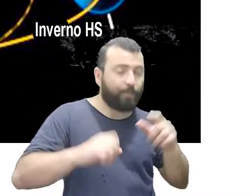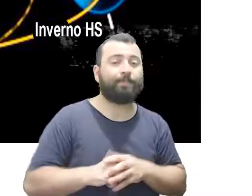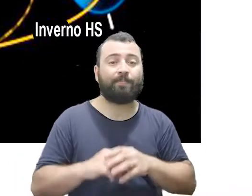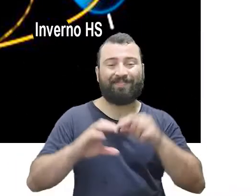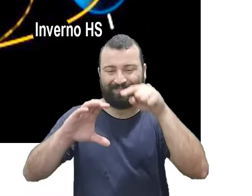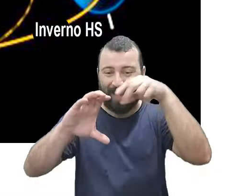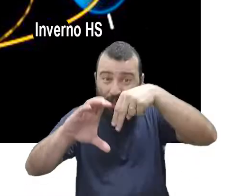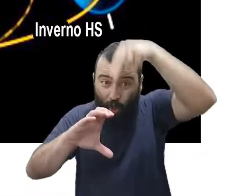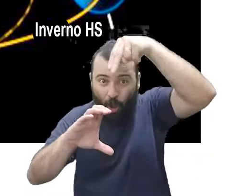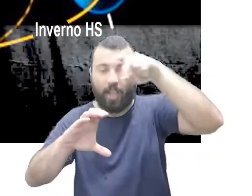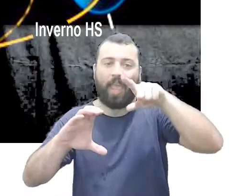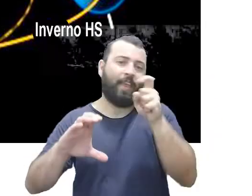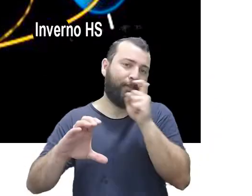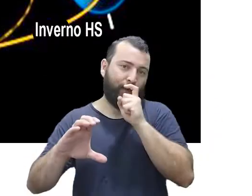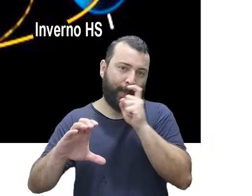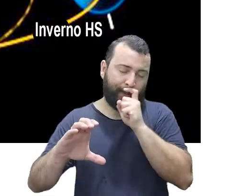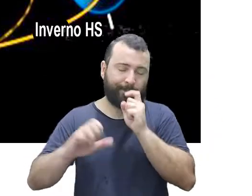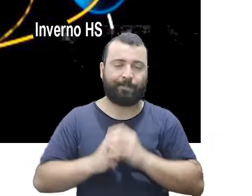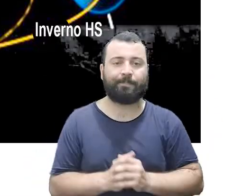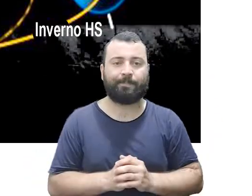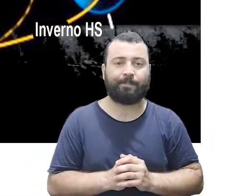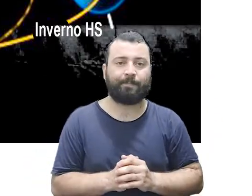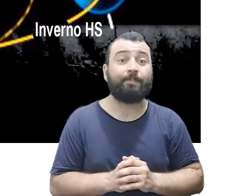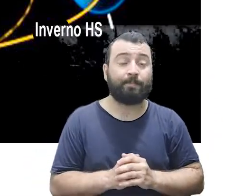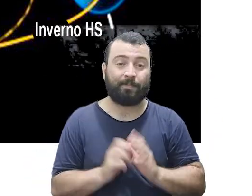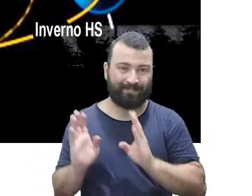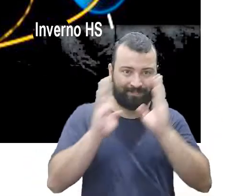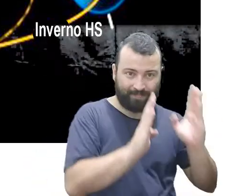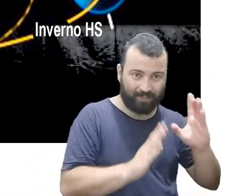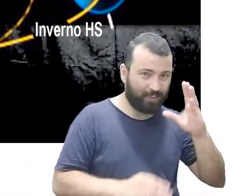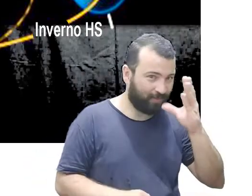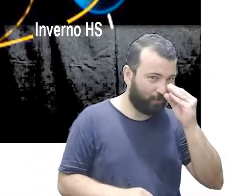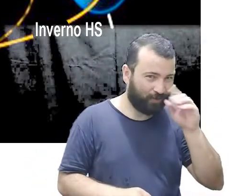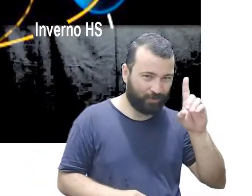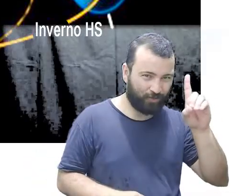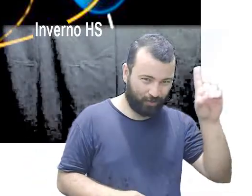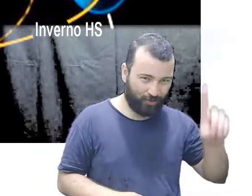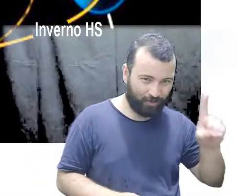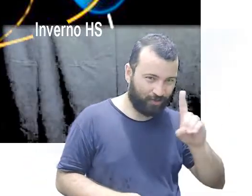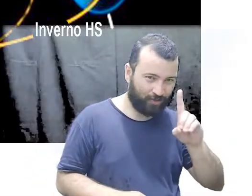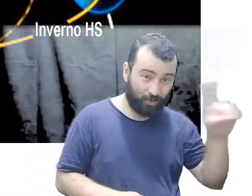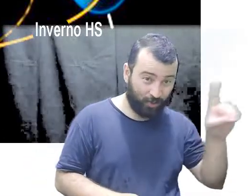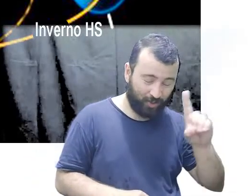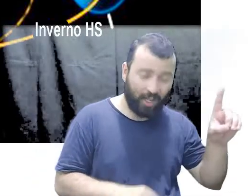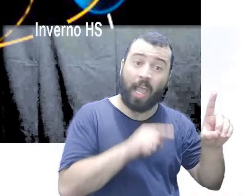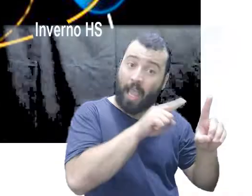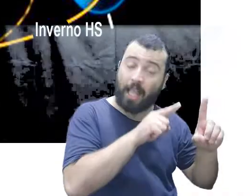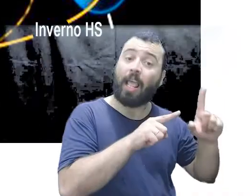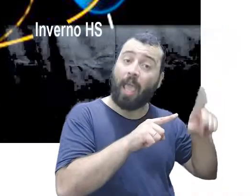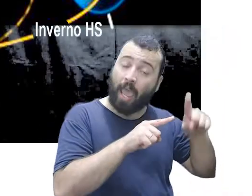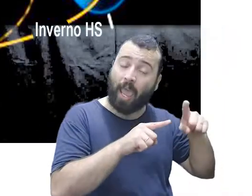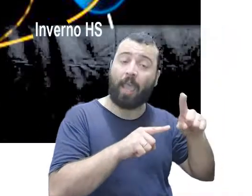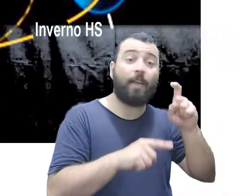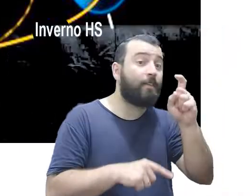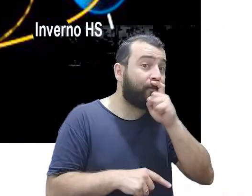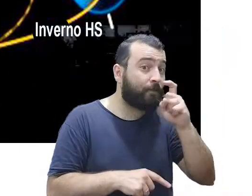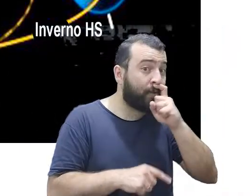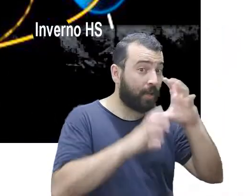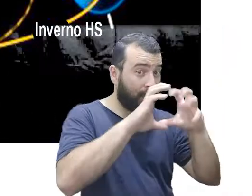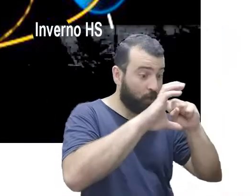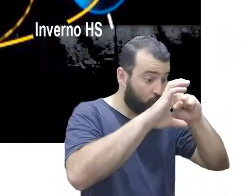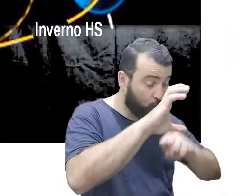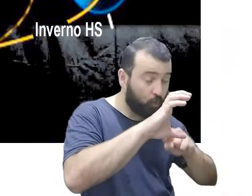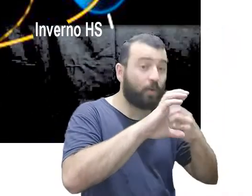Sol, e inverno no hemisfério norte. E na imagem da direita, nós temos a condição de inverno